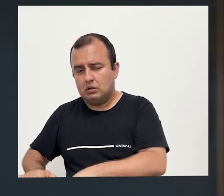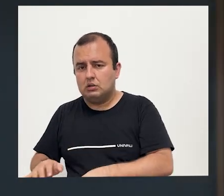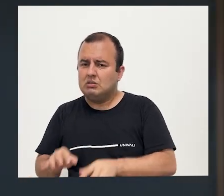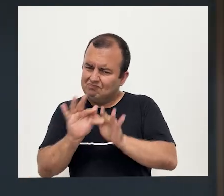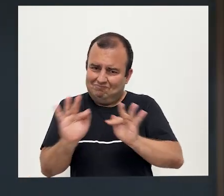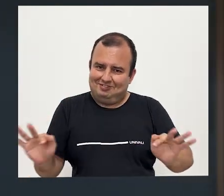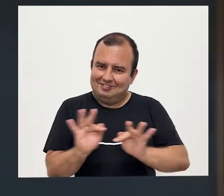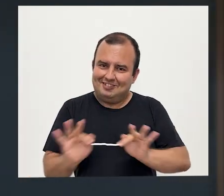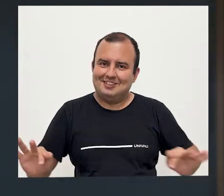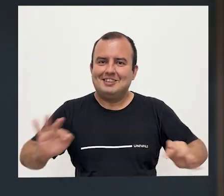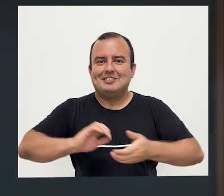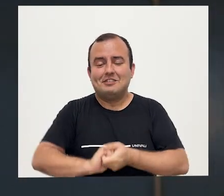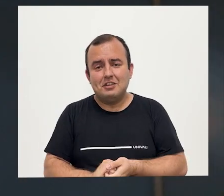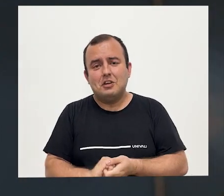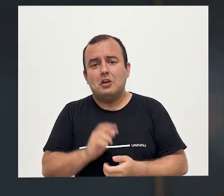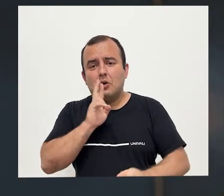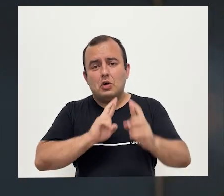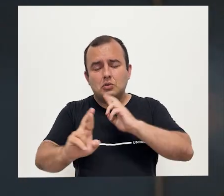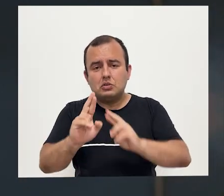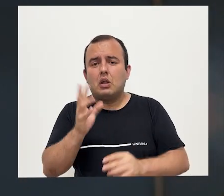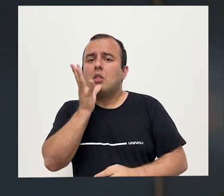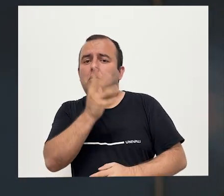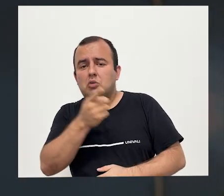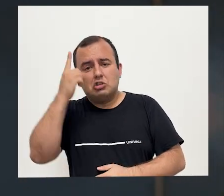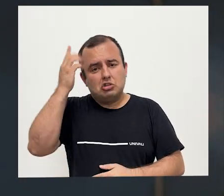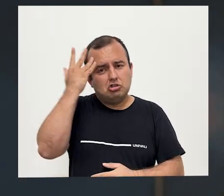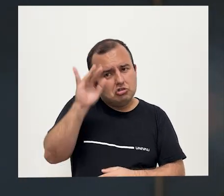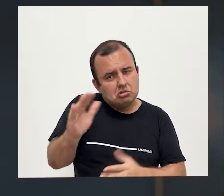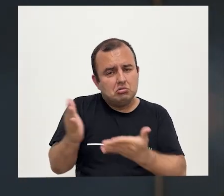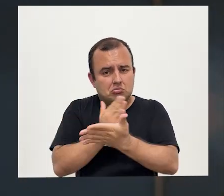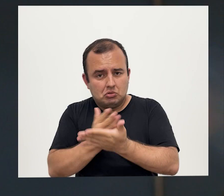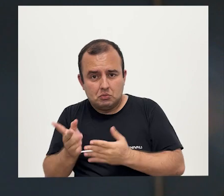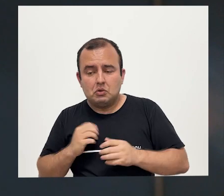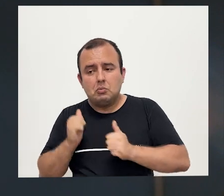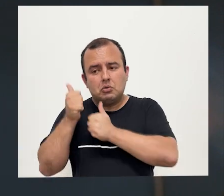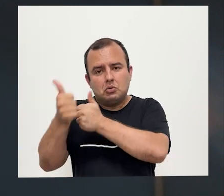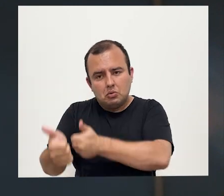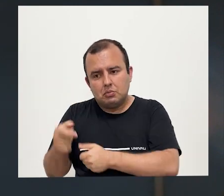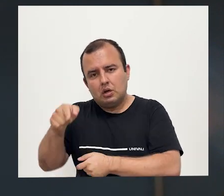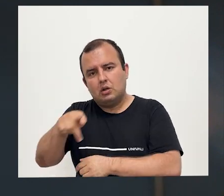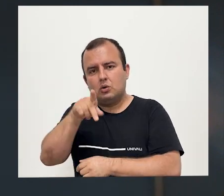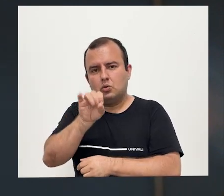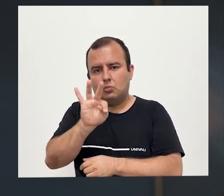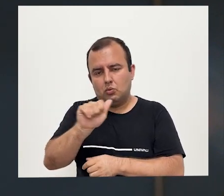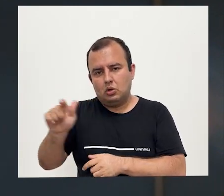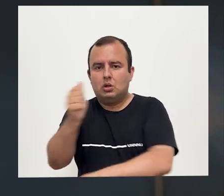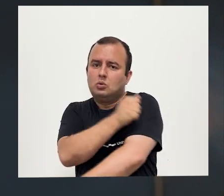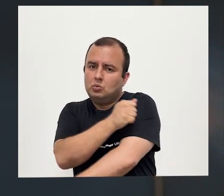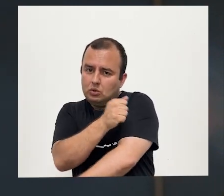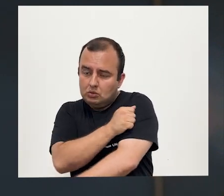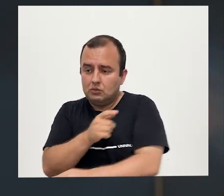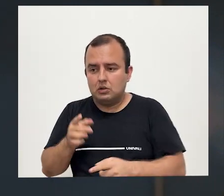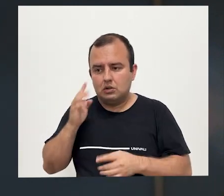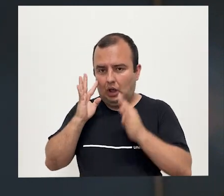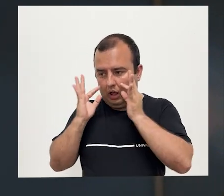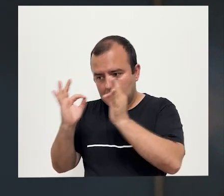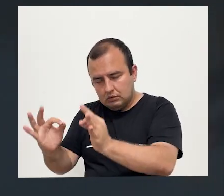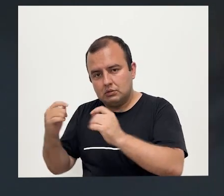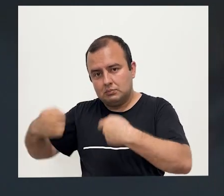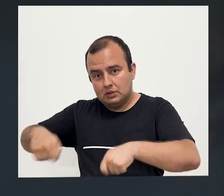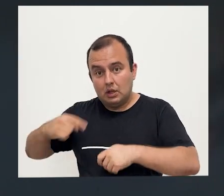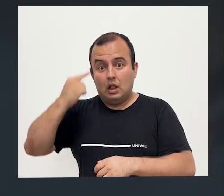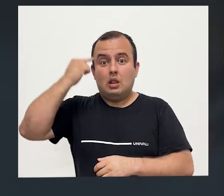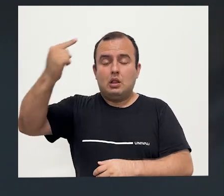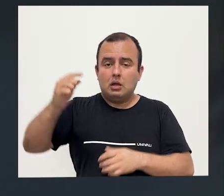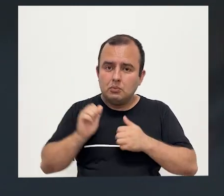horas. Bastante simples, né? E o resultado pode levar alguns dias, mas você pode acompanhar no portal do aluno, por isso é importante ficar de olho.